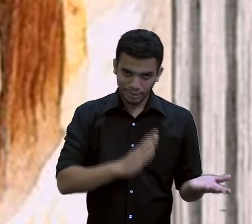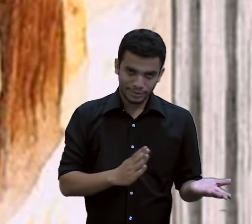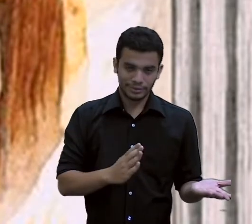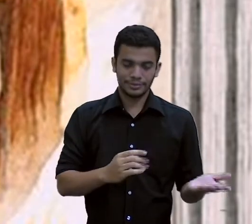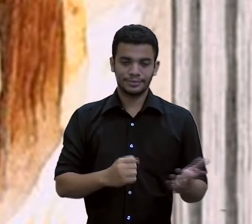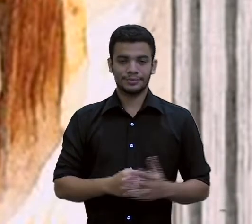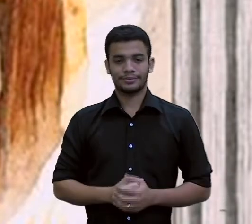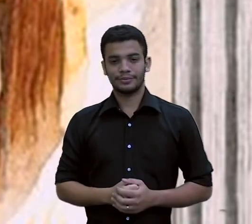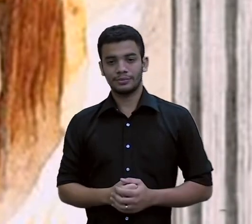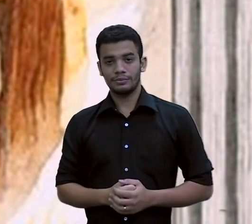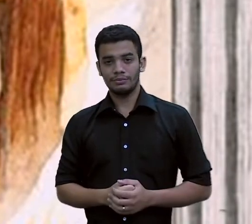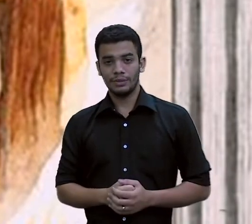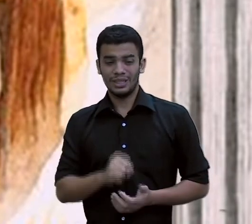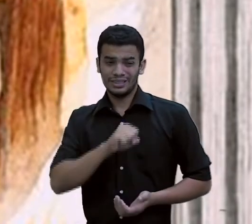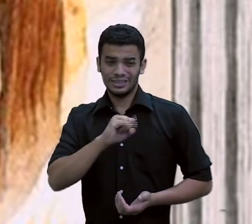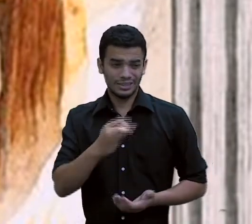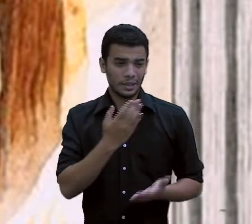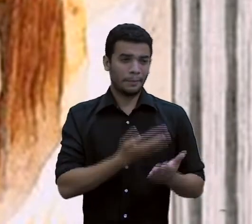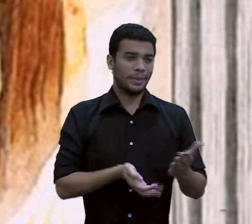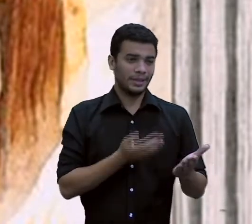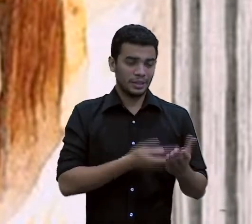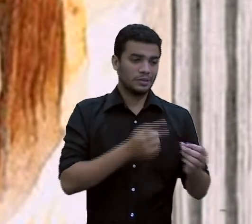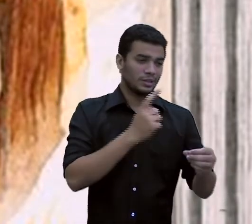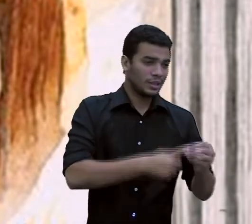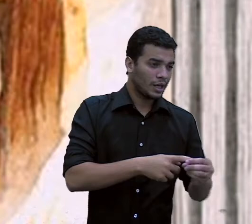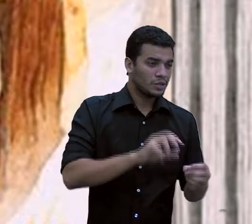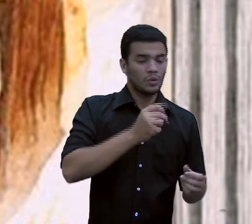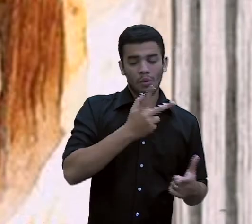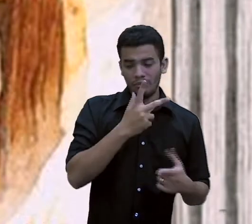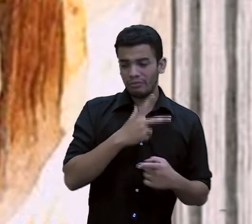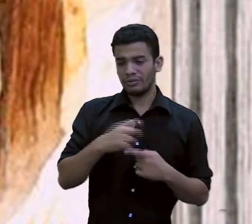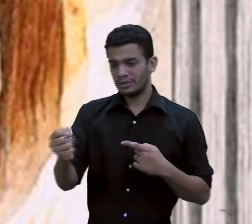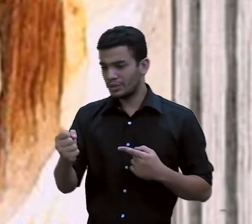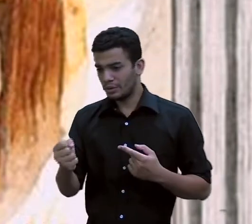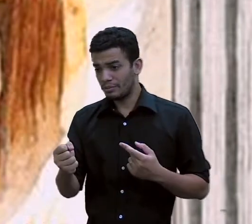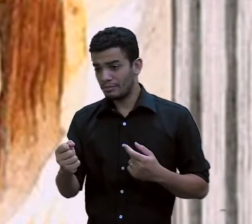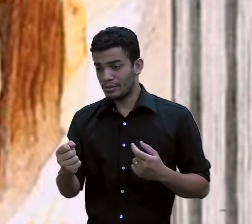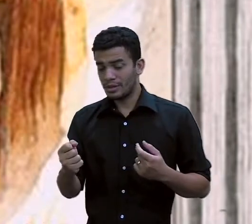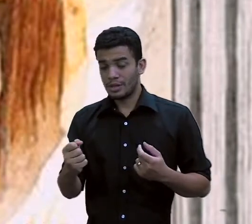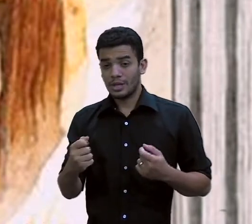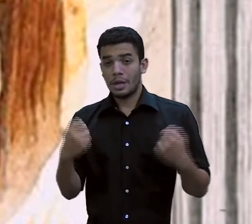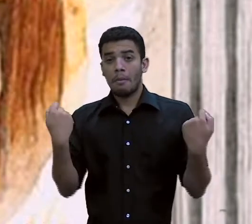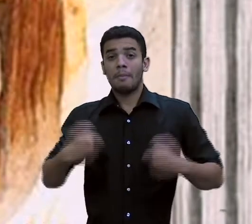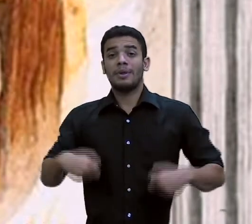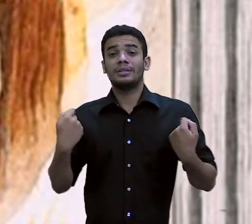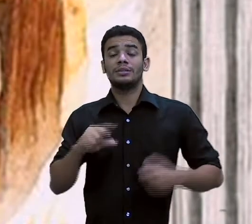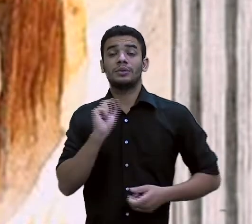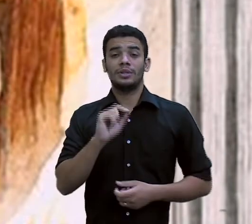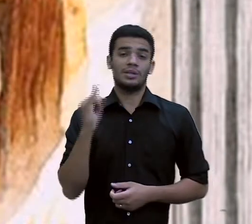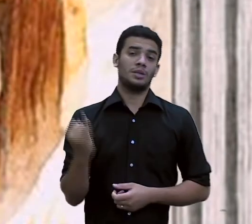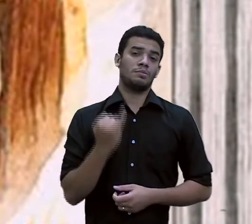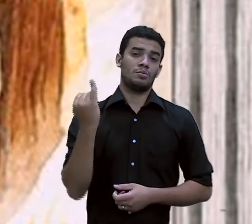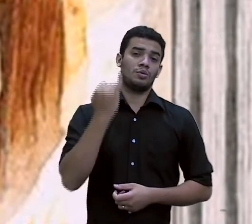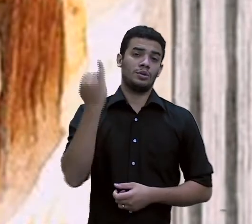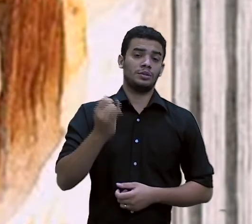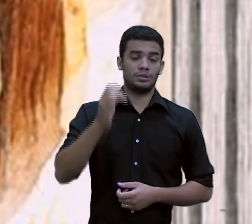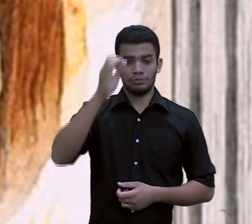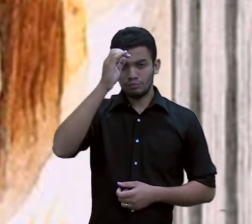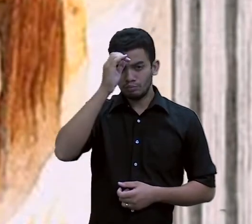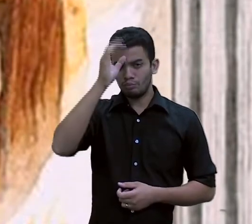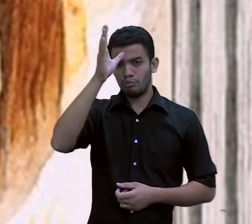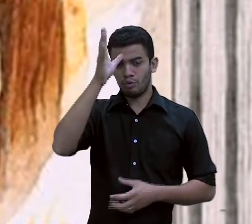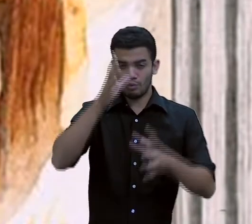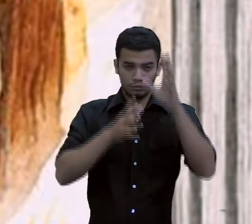sendo perdedores ou vencedores. O interessante é ter o conhecimento. E é